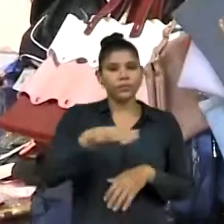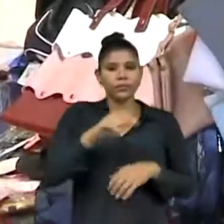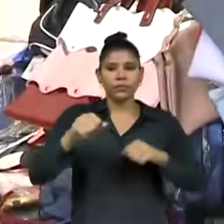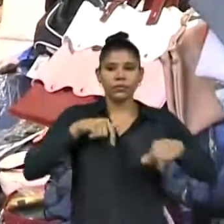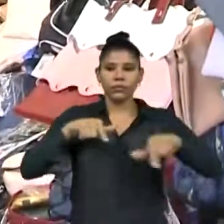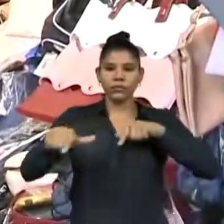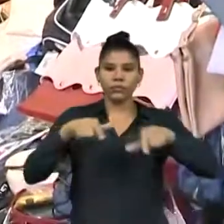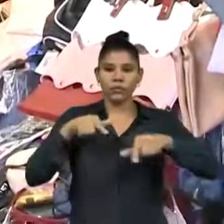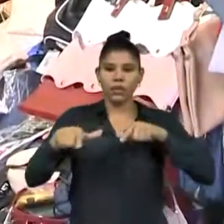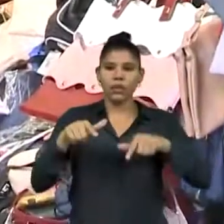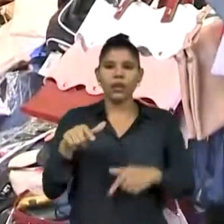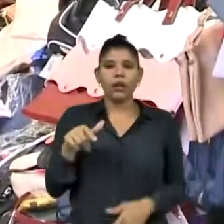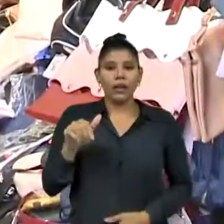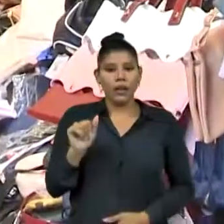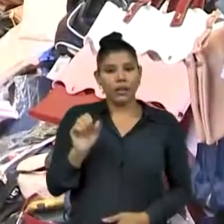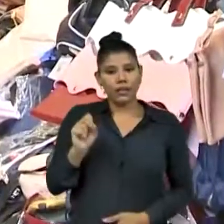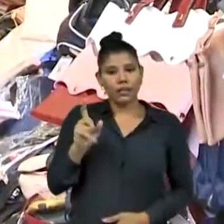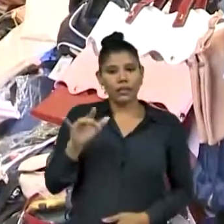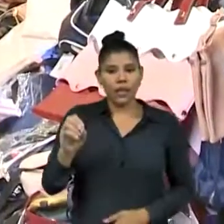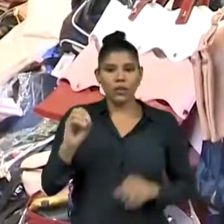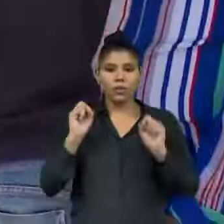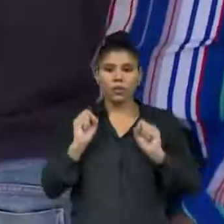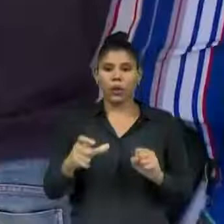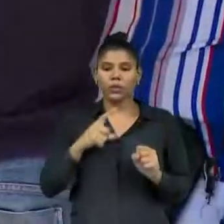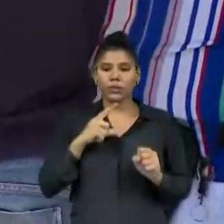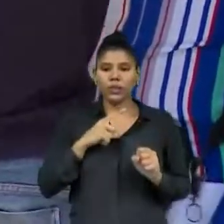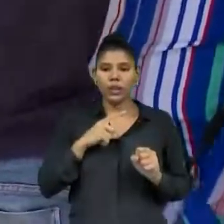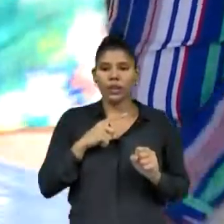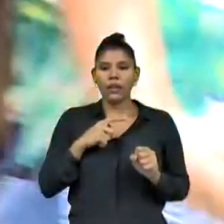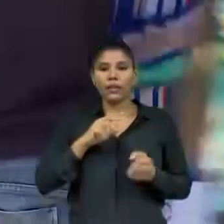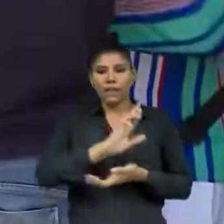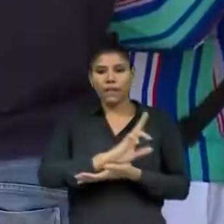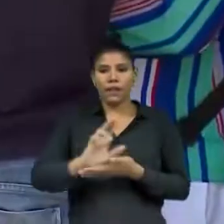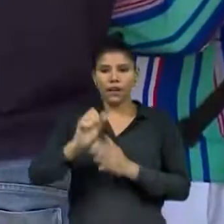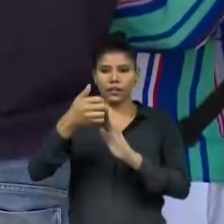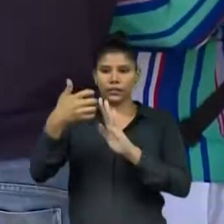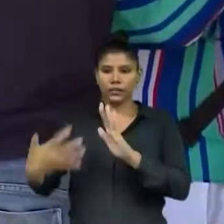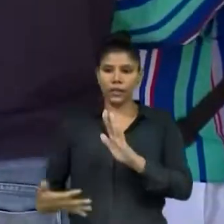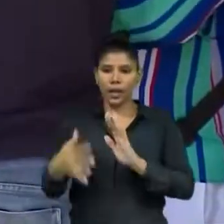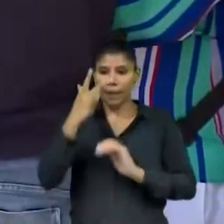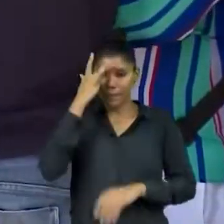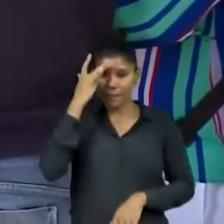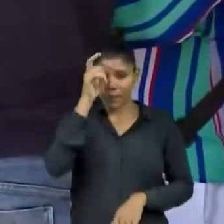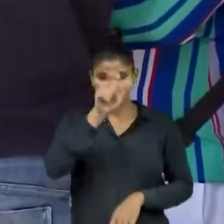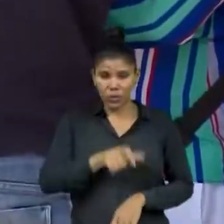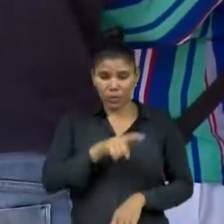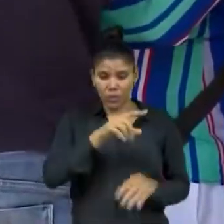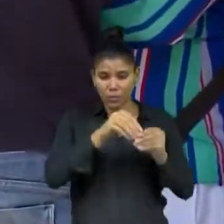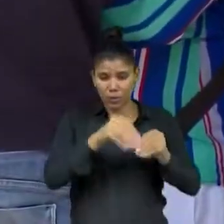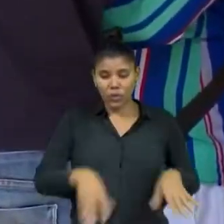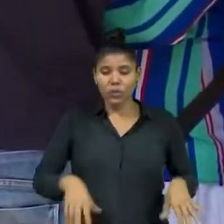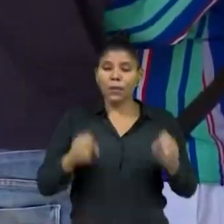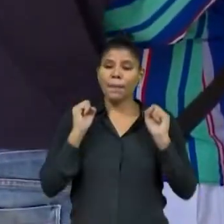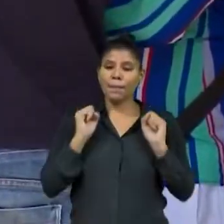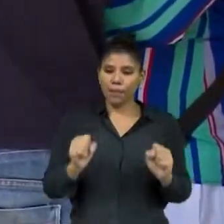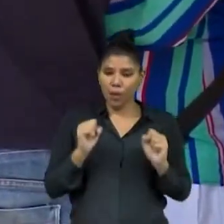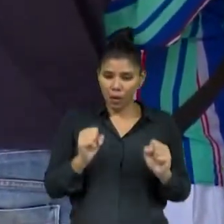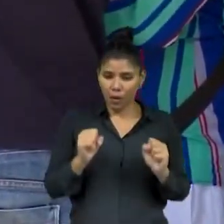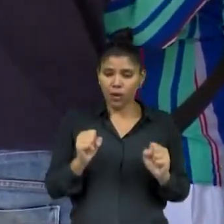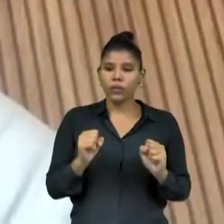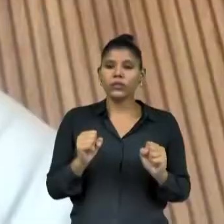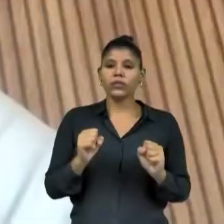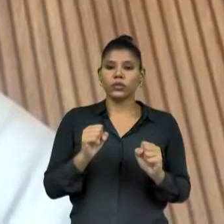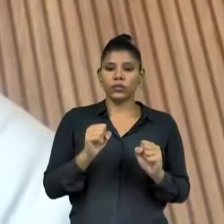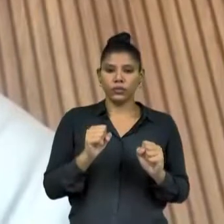se manifestar de várias formas. E o trabalhador vítima deve procurar a empresa, que, por sua vez, tem que acolher a